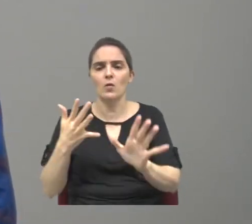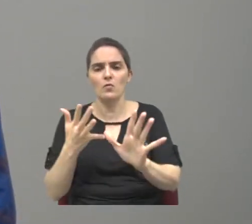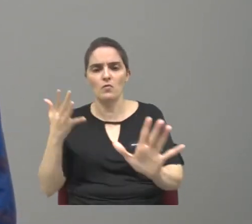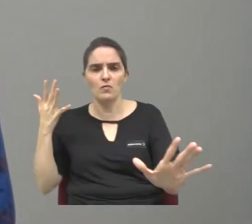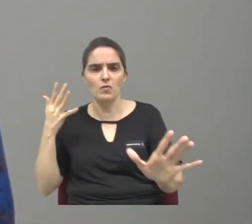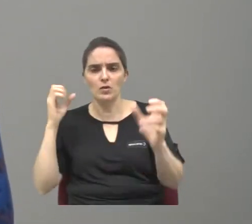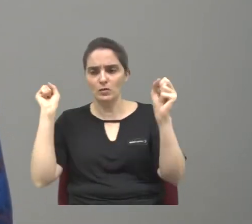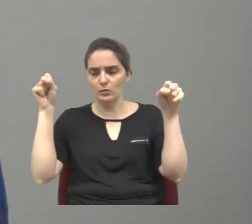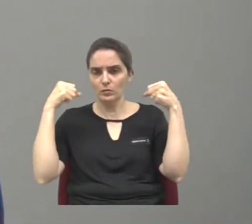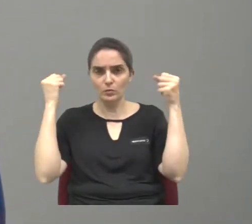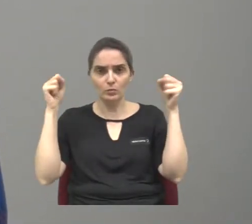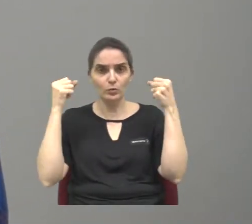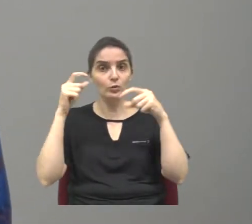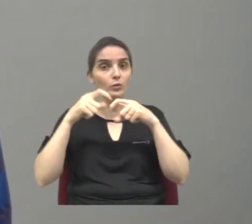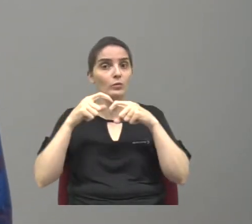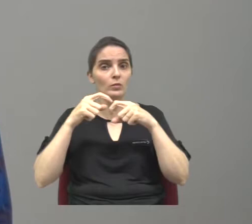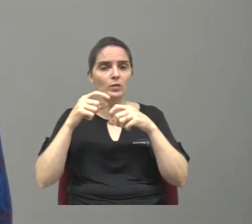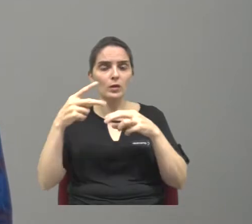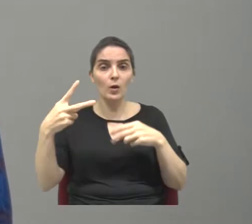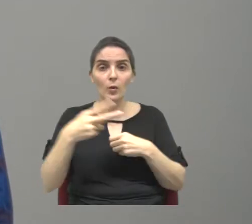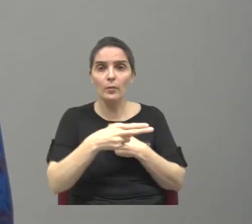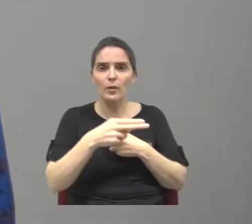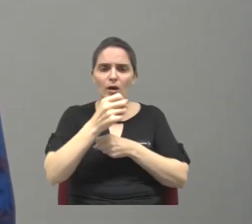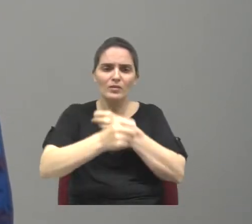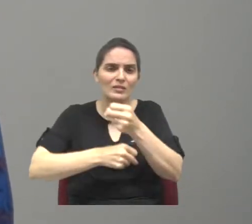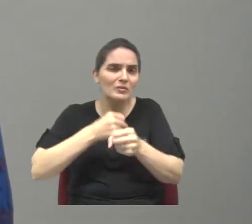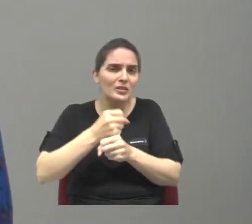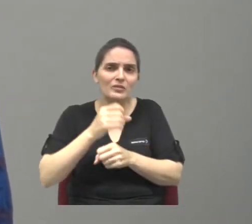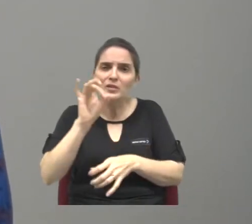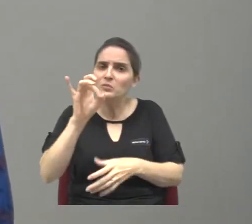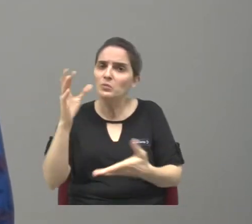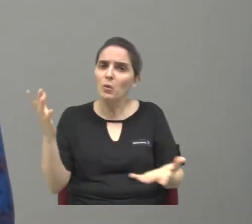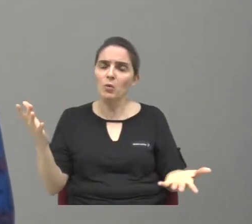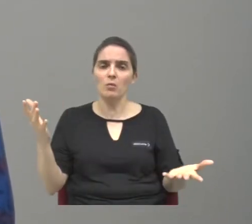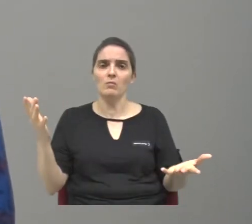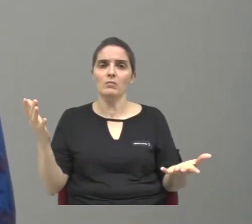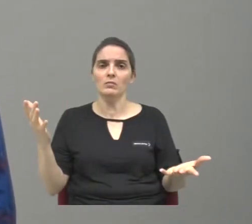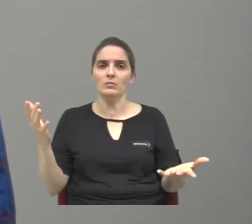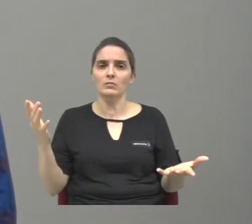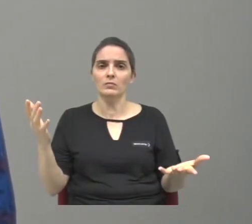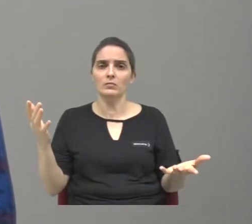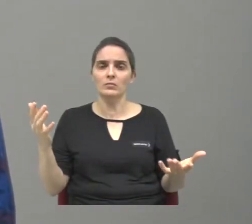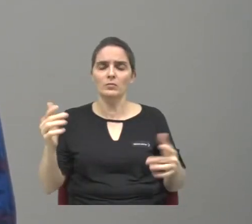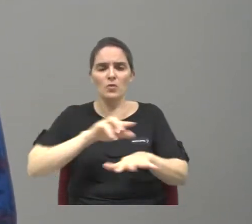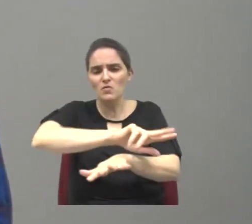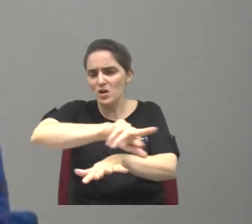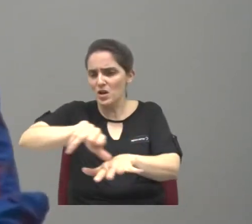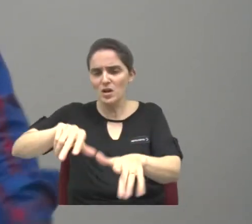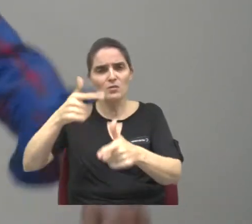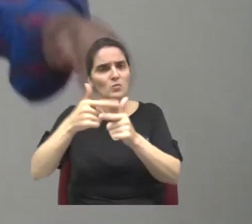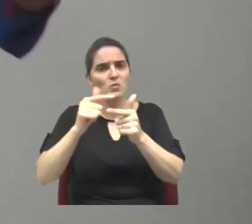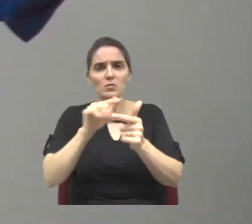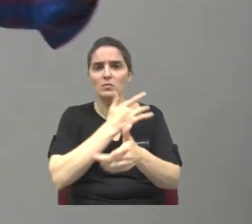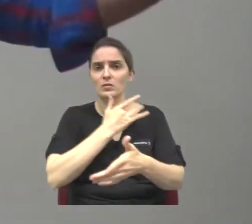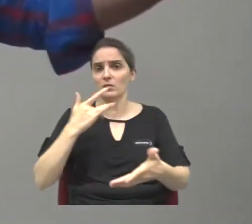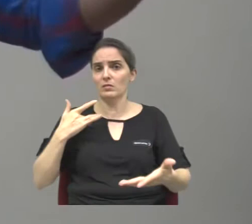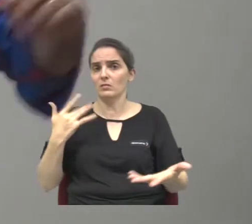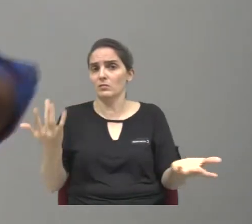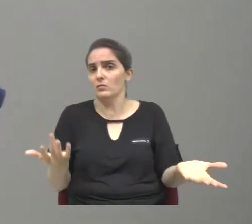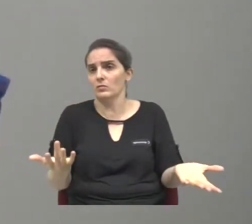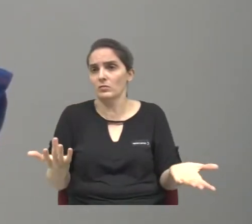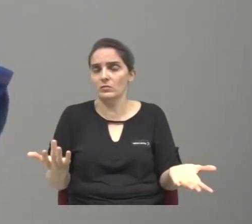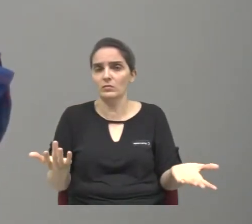para operar o ano que vem e não sabe quando. Temos N deficiências na saúde e estamos dando de